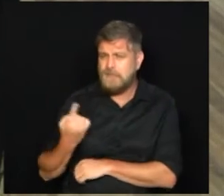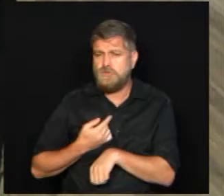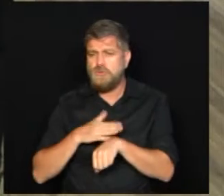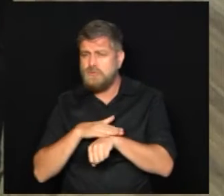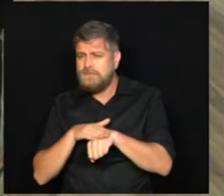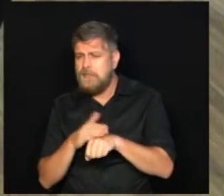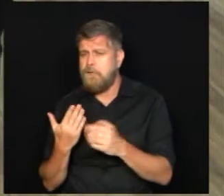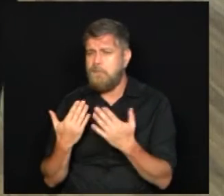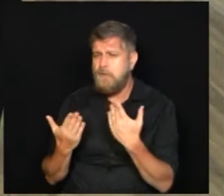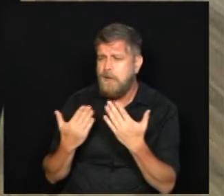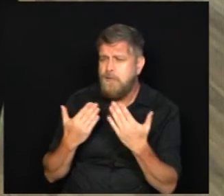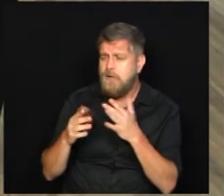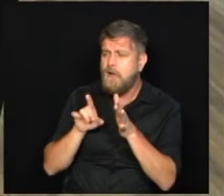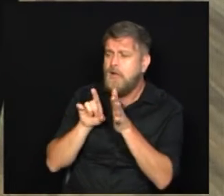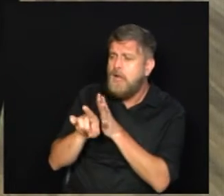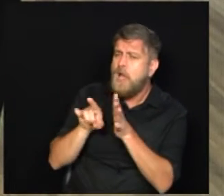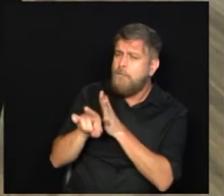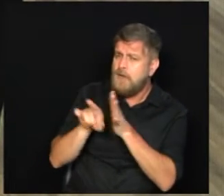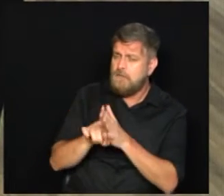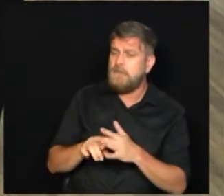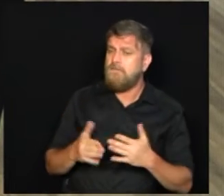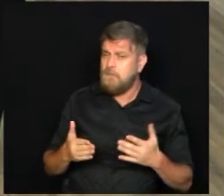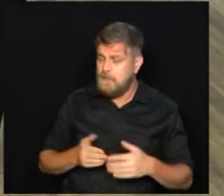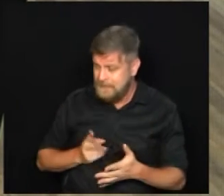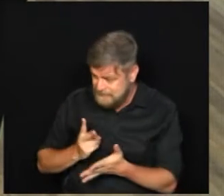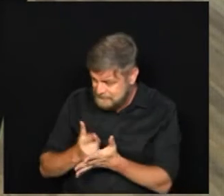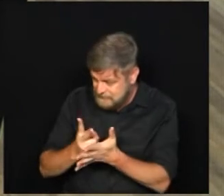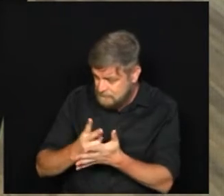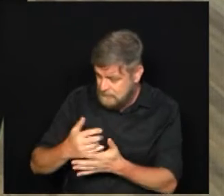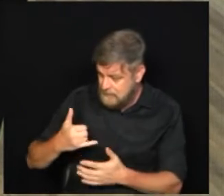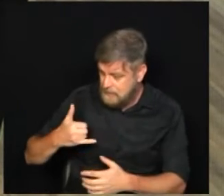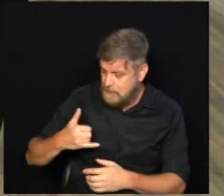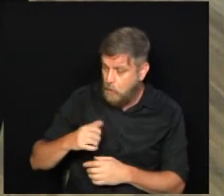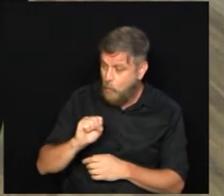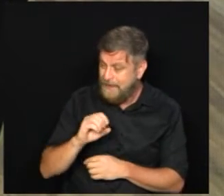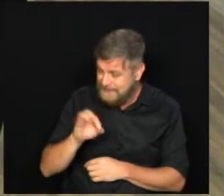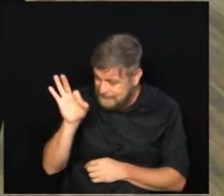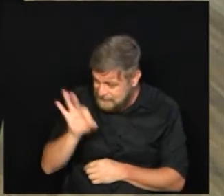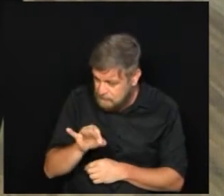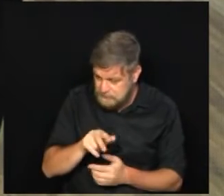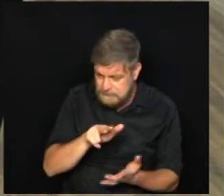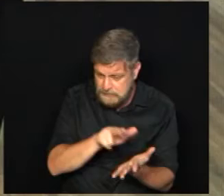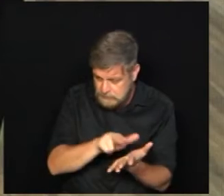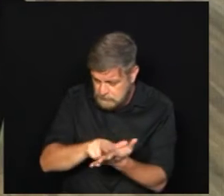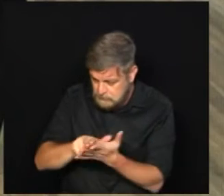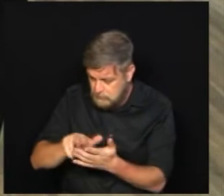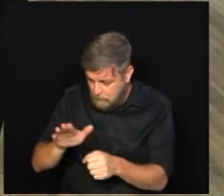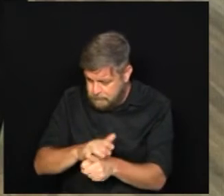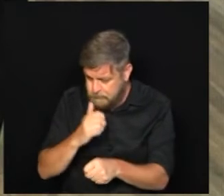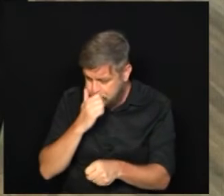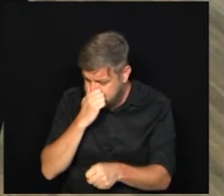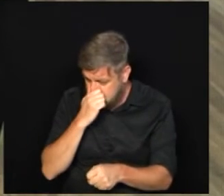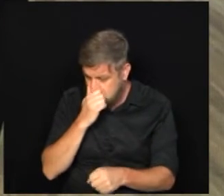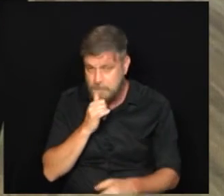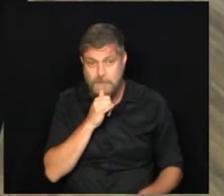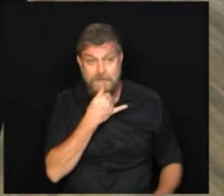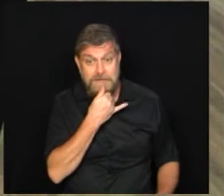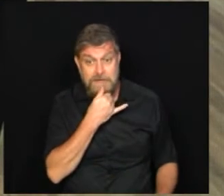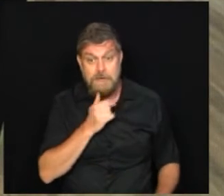gente conversava aqui no Canadá Total eu perguntava para você continua acima de 80 porcento a ocupação de leitos na cidade de Campinas